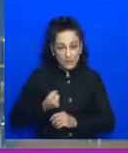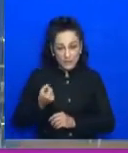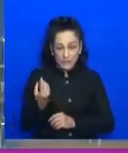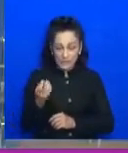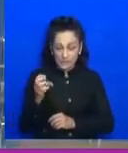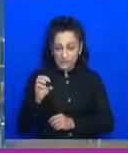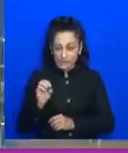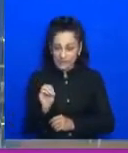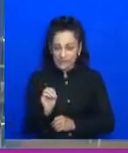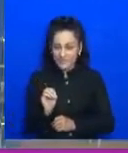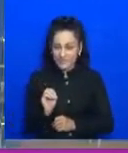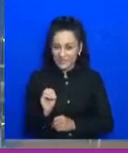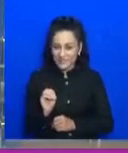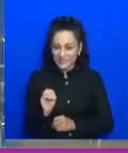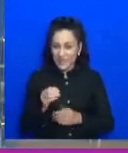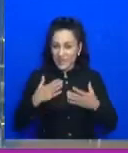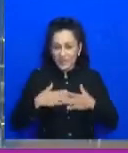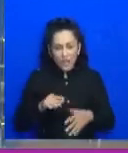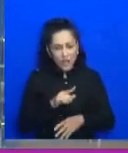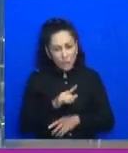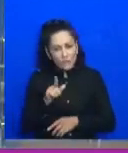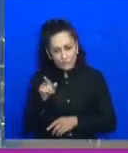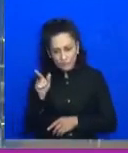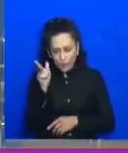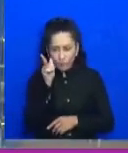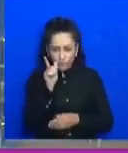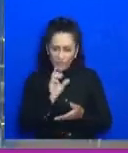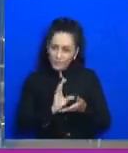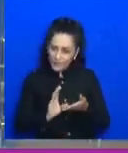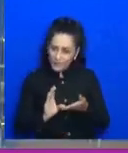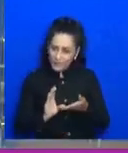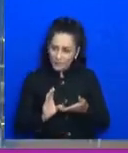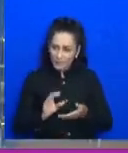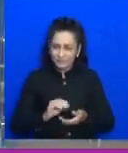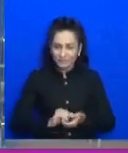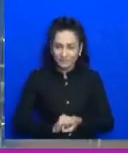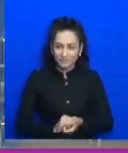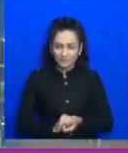10. Calma, você ainda tem chances.